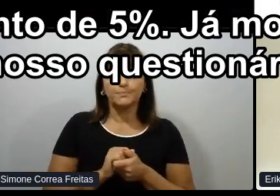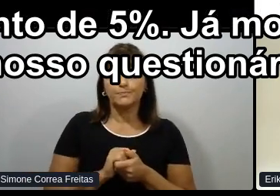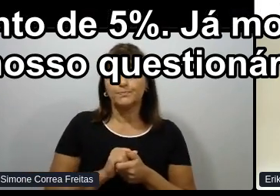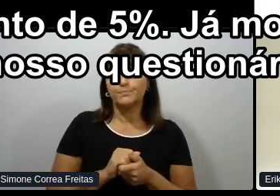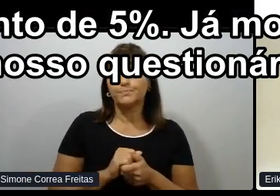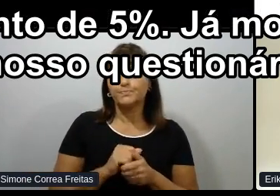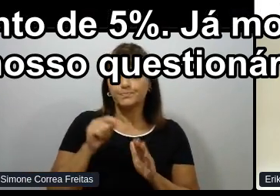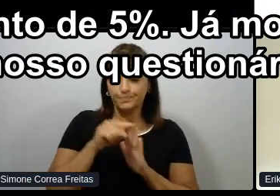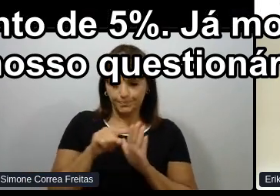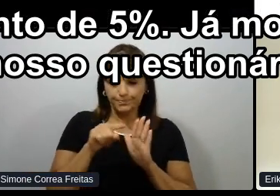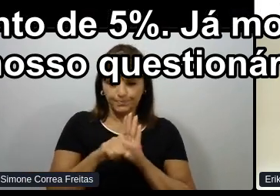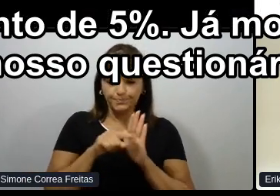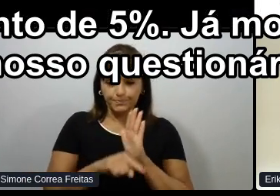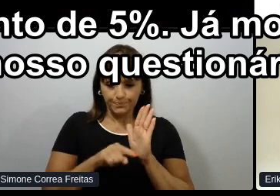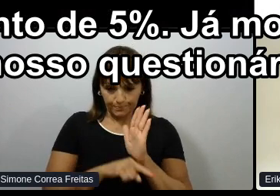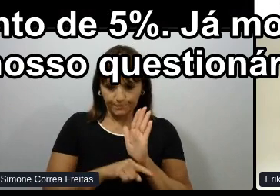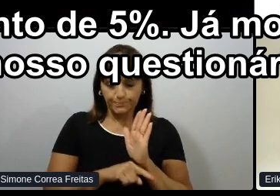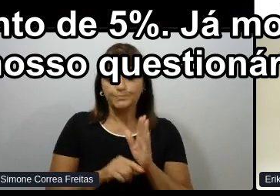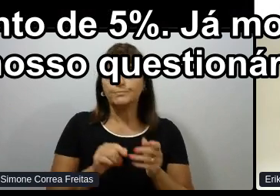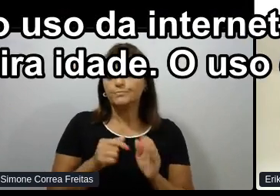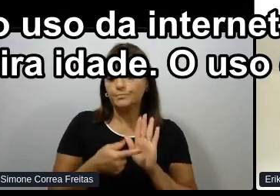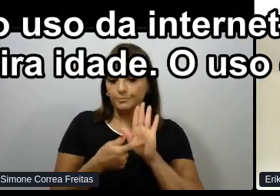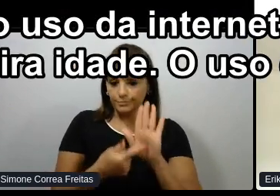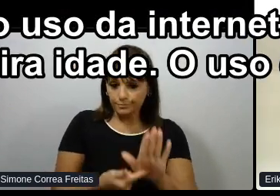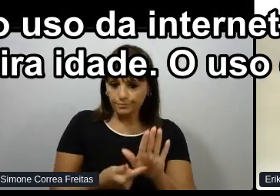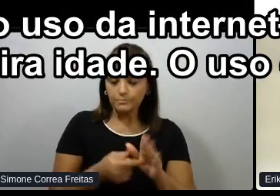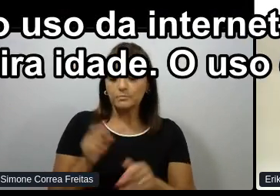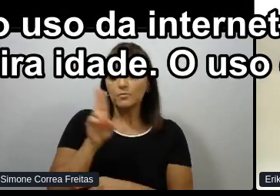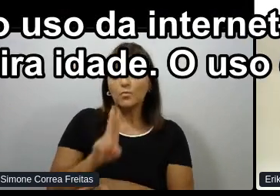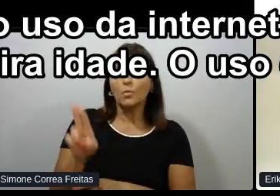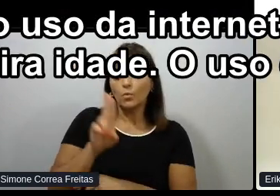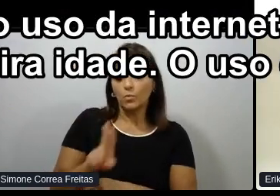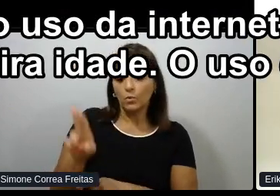aplicativos para se informarem e se entreterem.